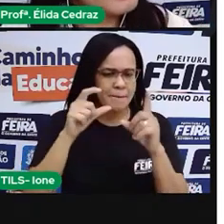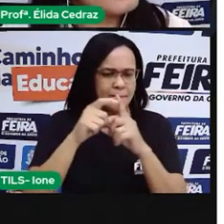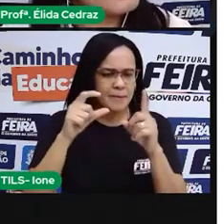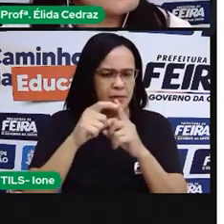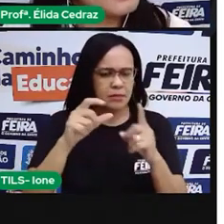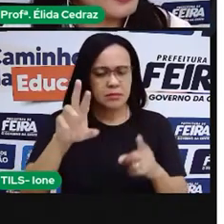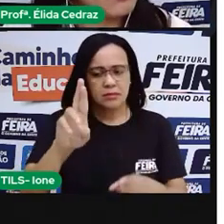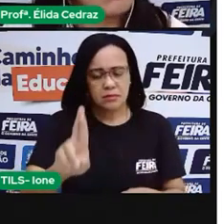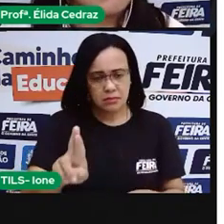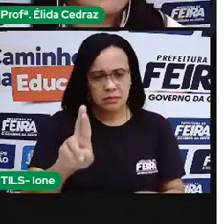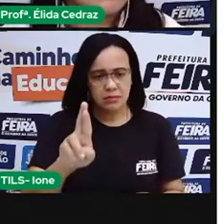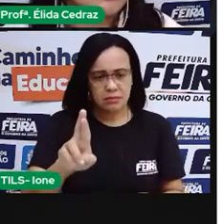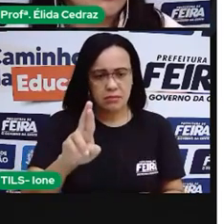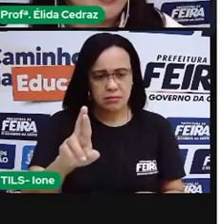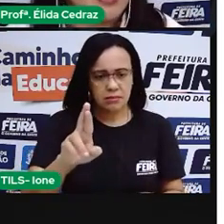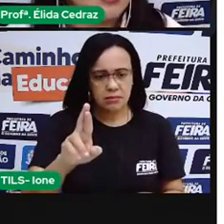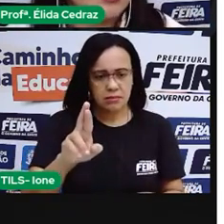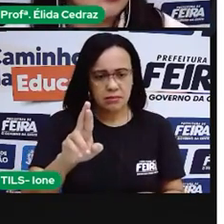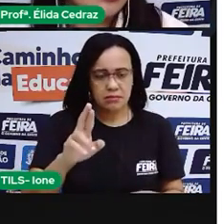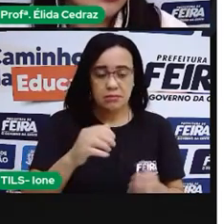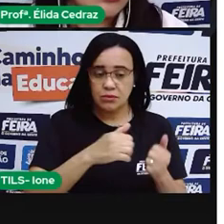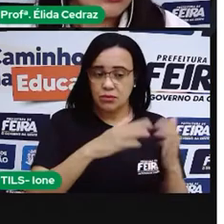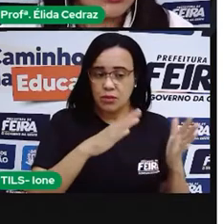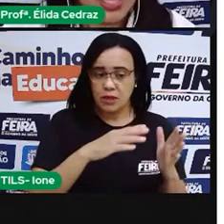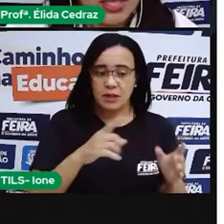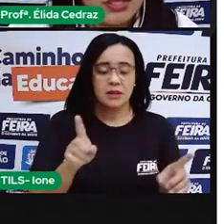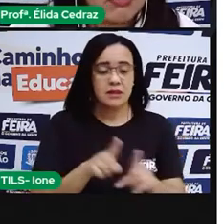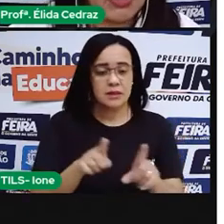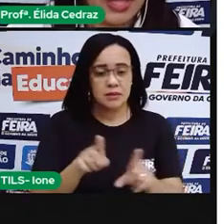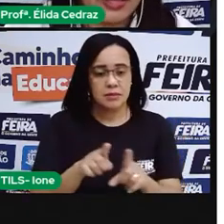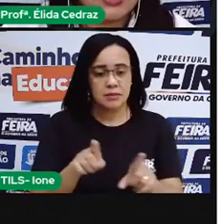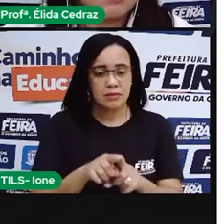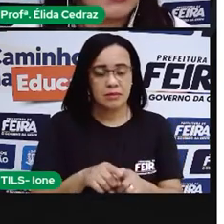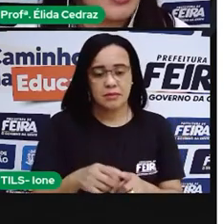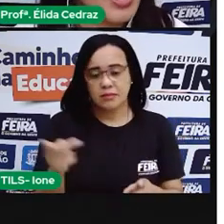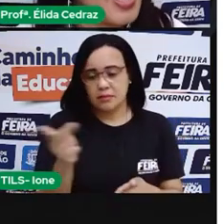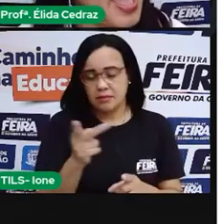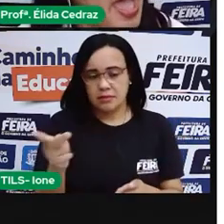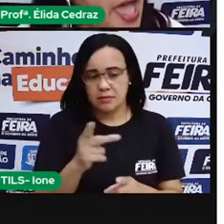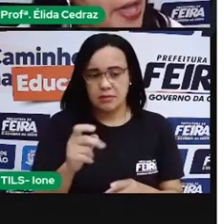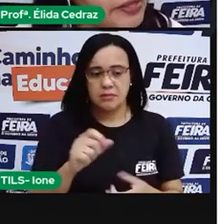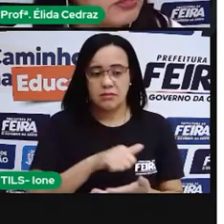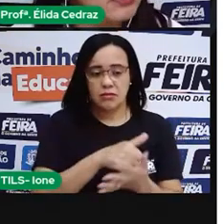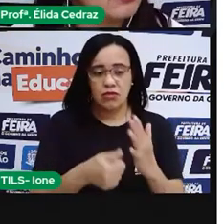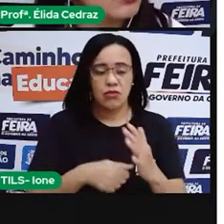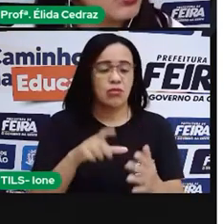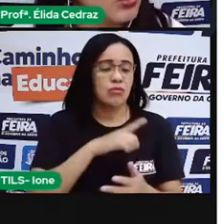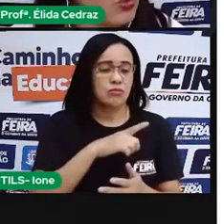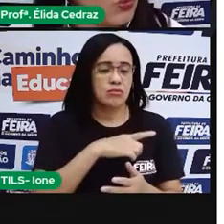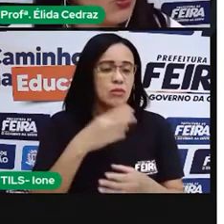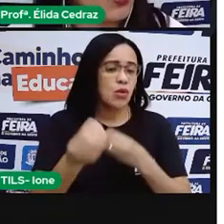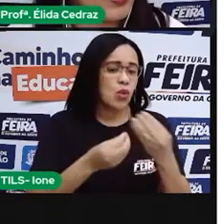o R inicial e o R entre vogais. Ra-to-eira.